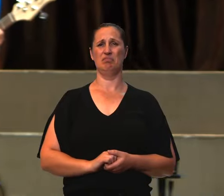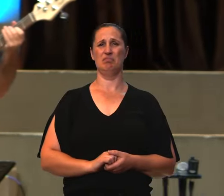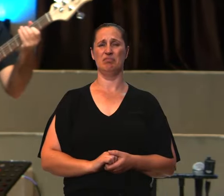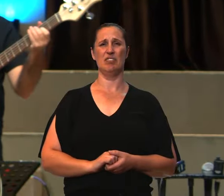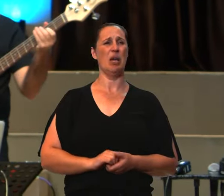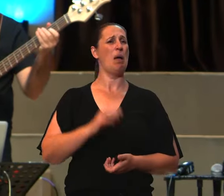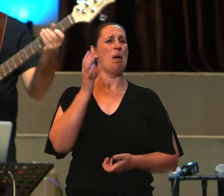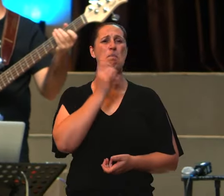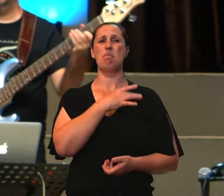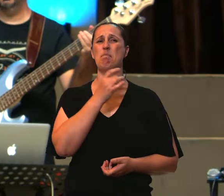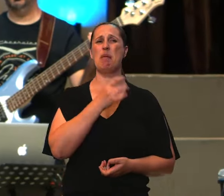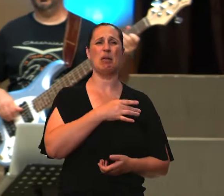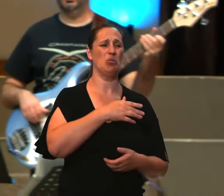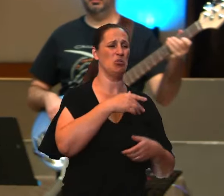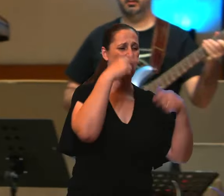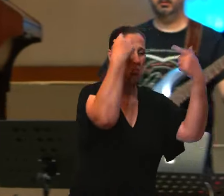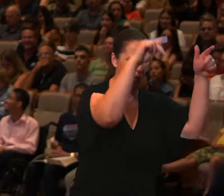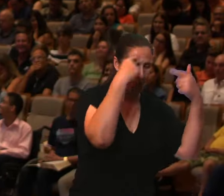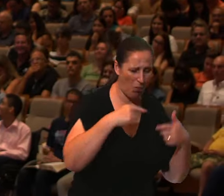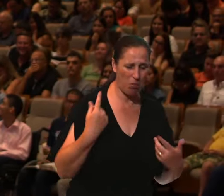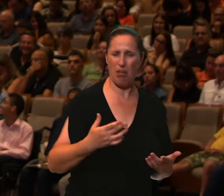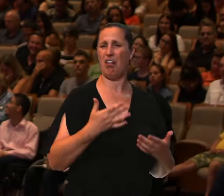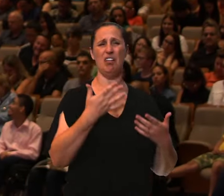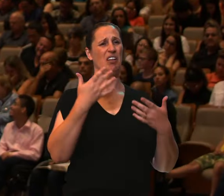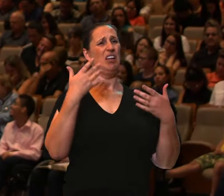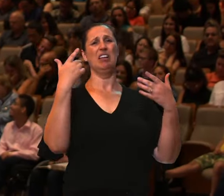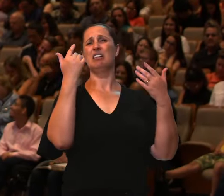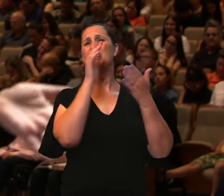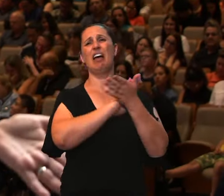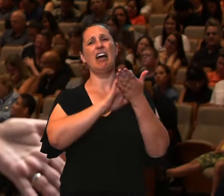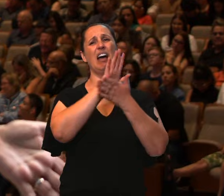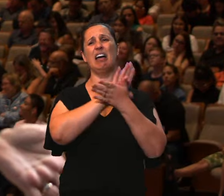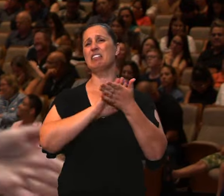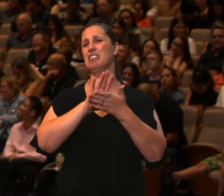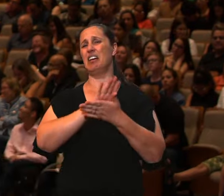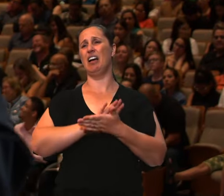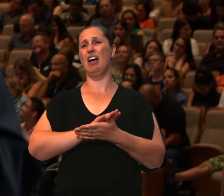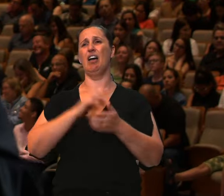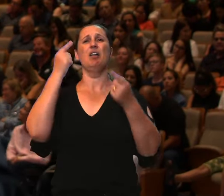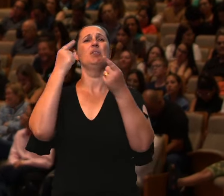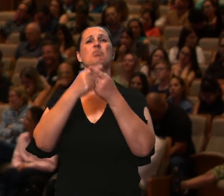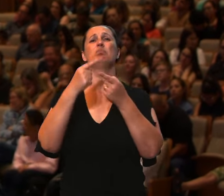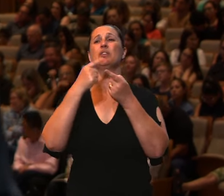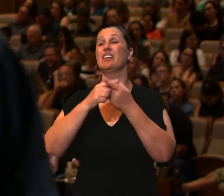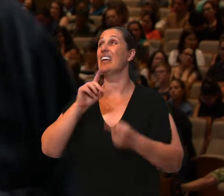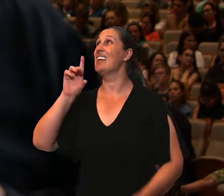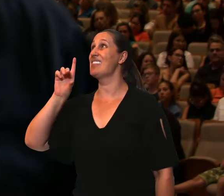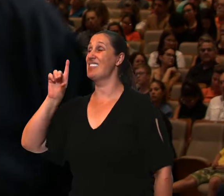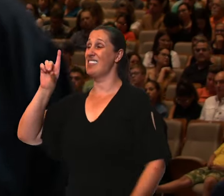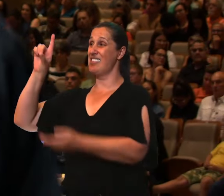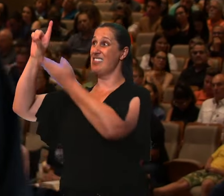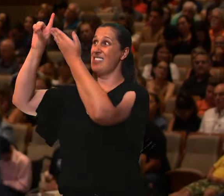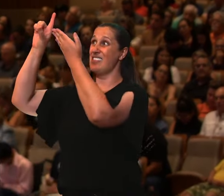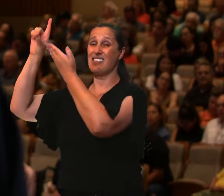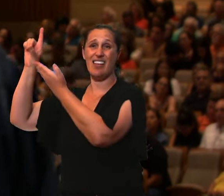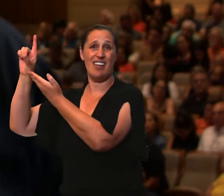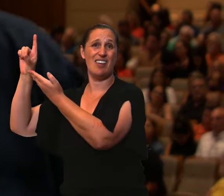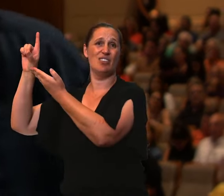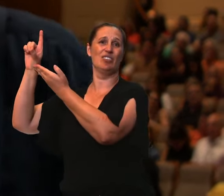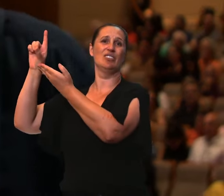mais medo de macumba boa cumba nenhum tipo de cumba porque nada mais pega na vida